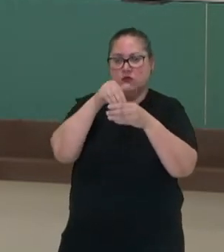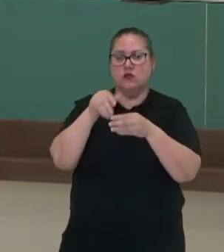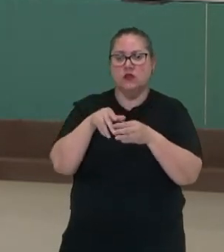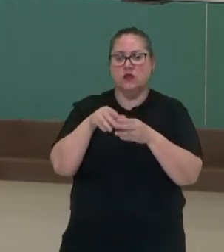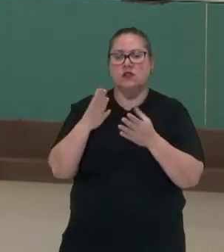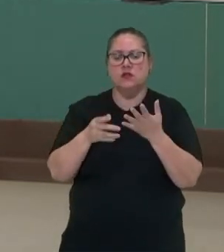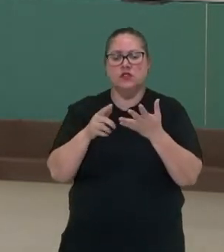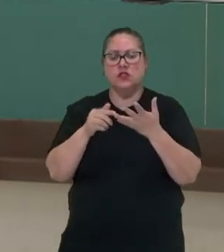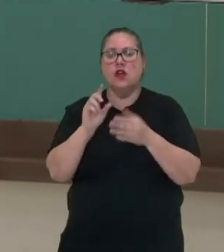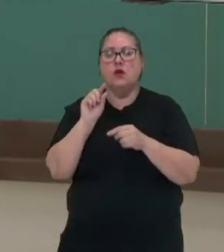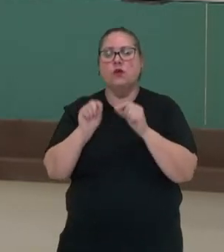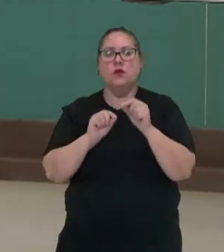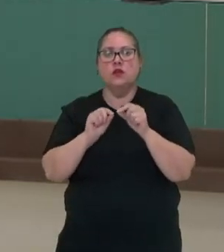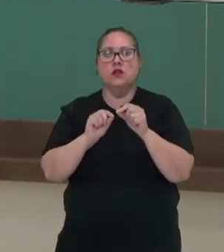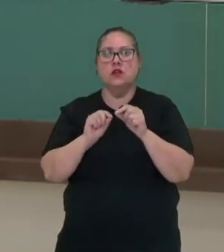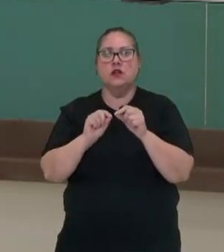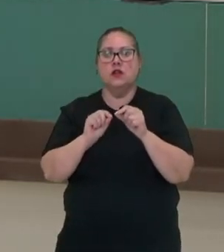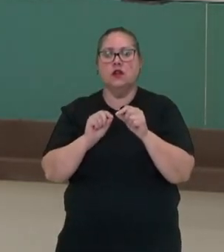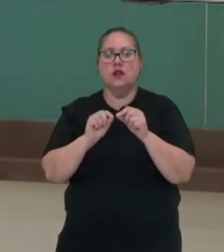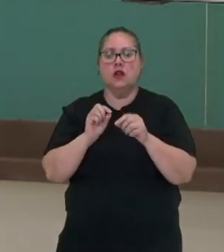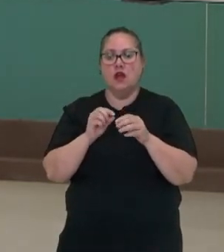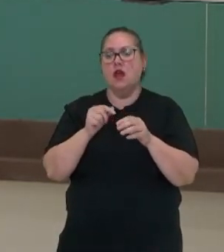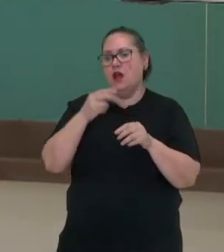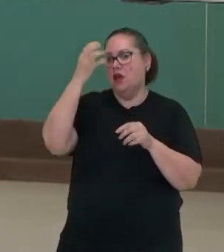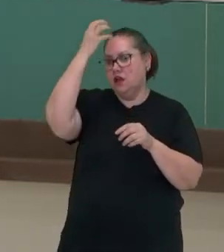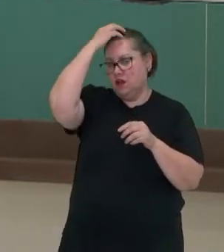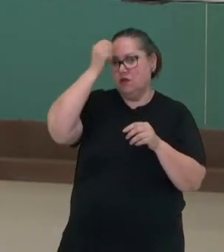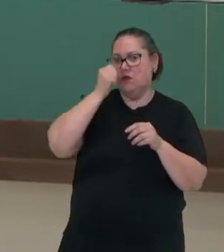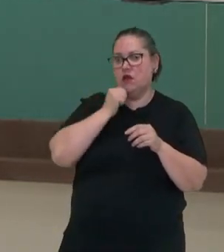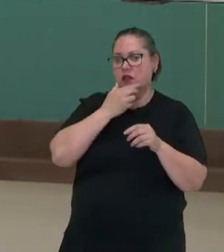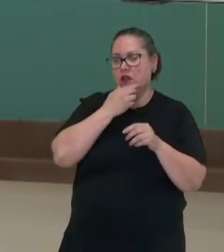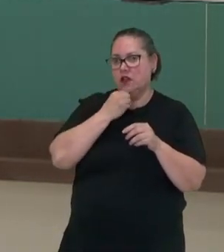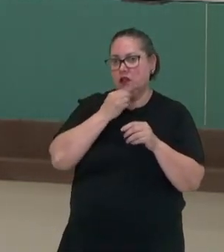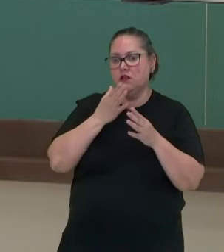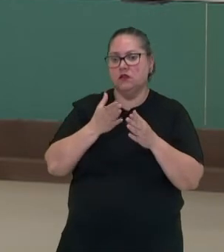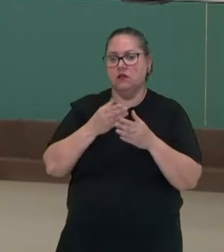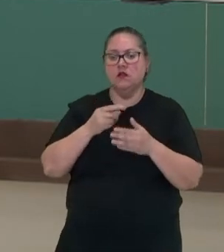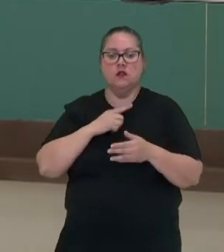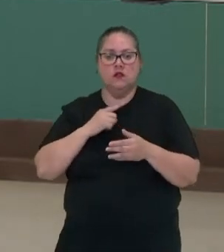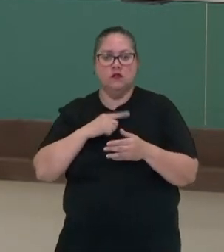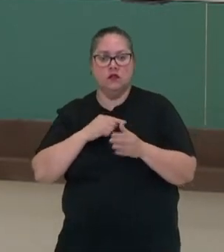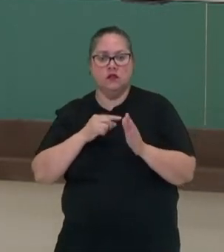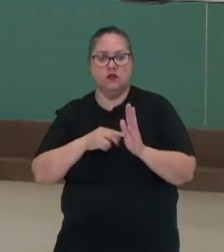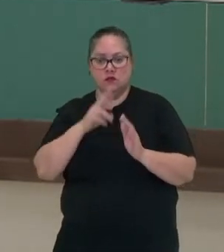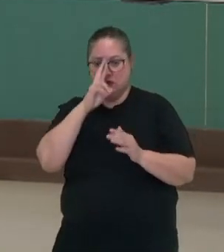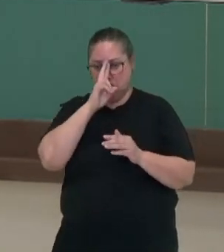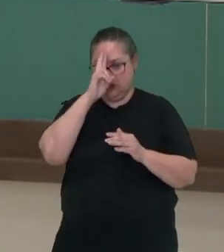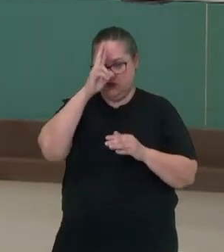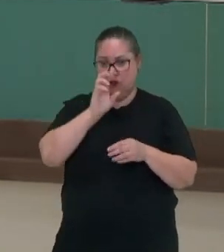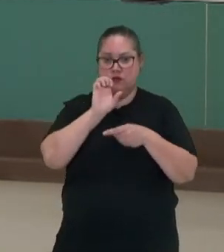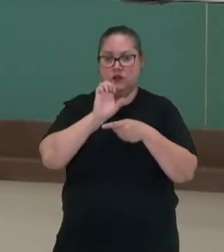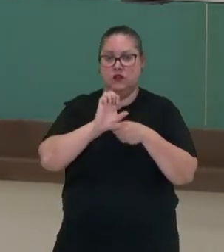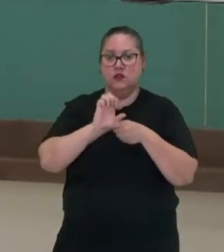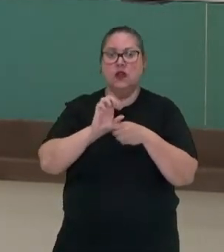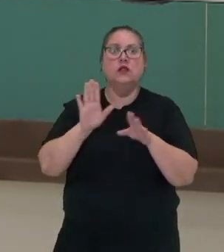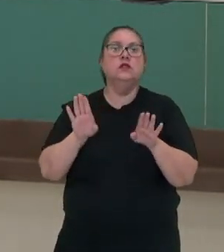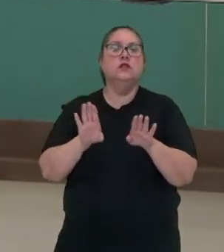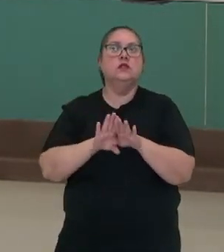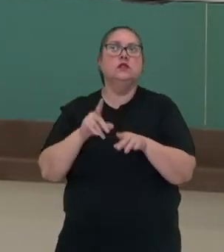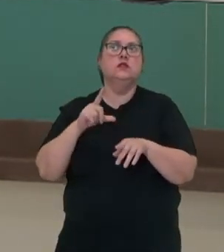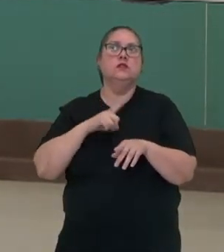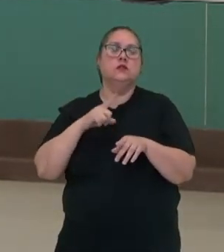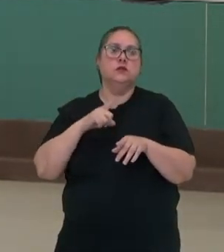são aquelas onde o monarca, o rei e a rainha, eles acabam exercendo a figura de chefe de Estado, e aí nós